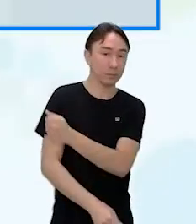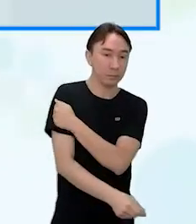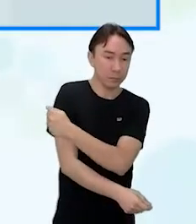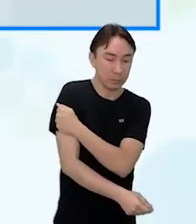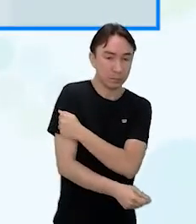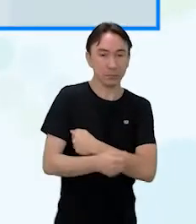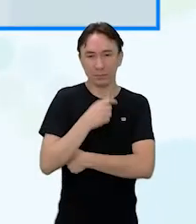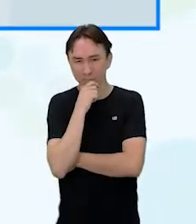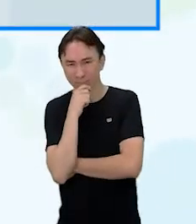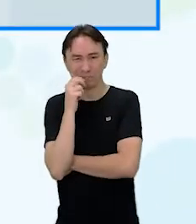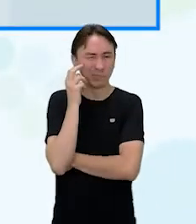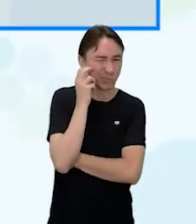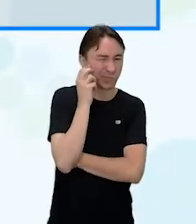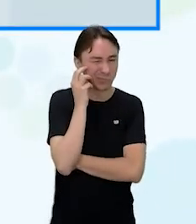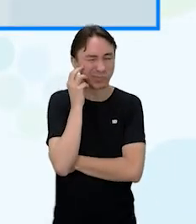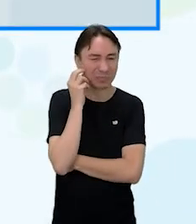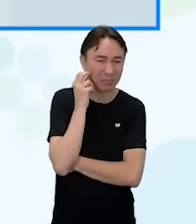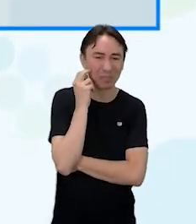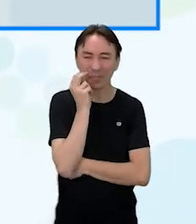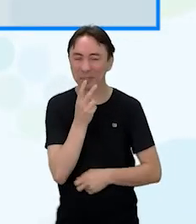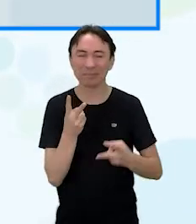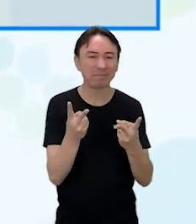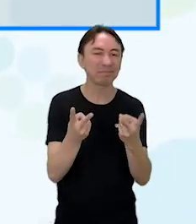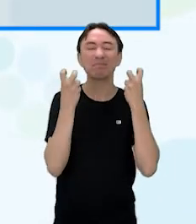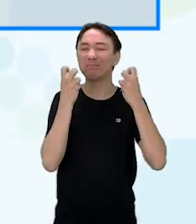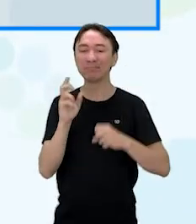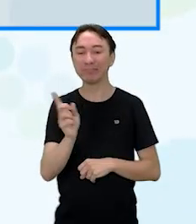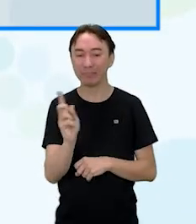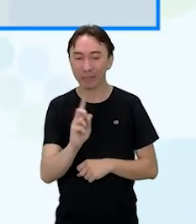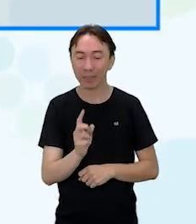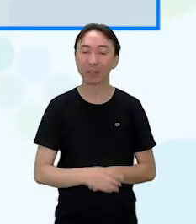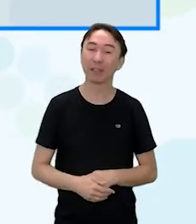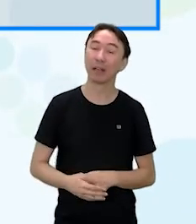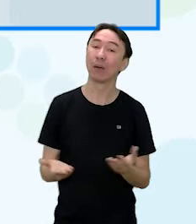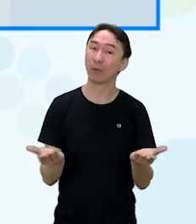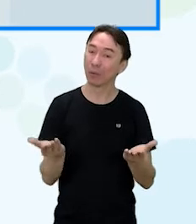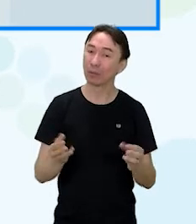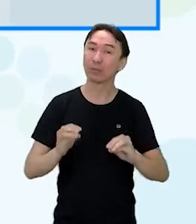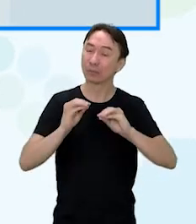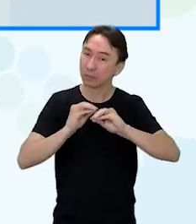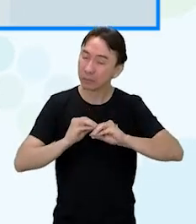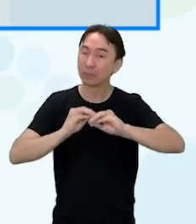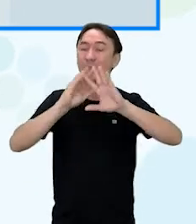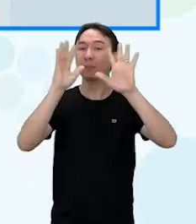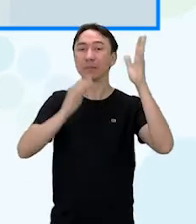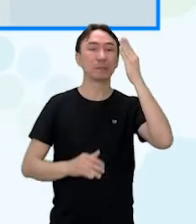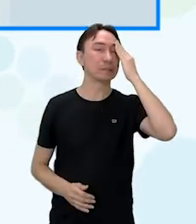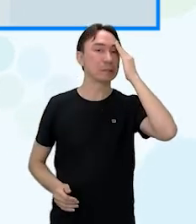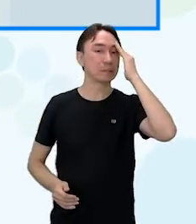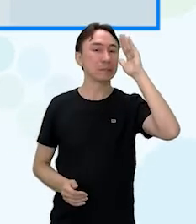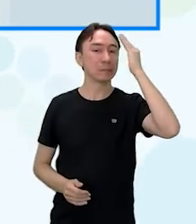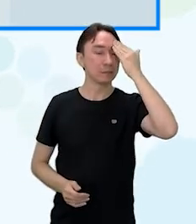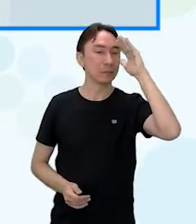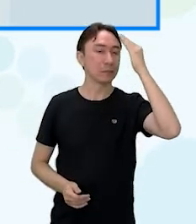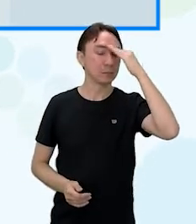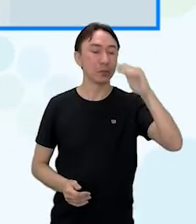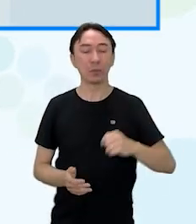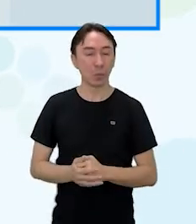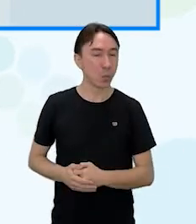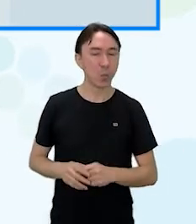pensando, mas como? Não enxerguei. E aí a gente deu uma clareada para você, estudante, aí, a respeito